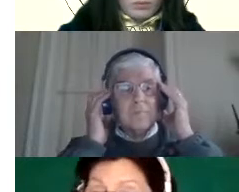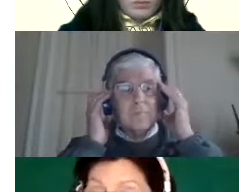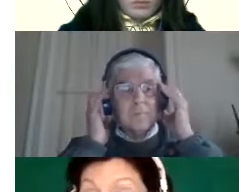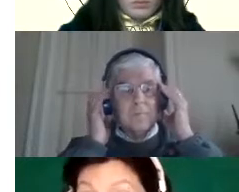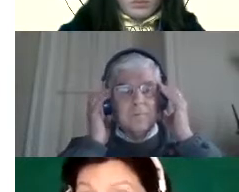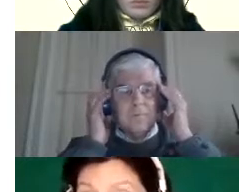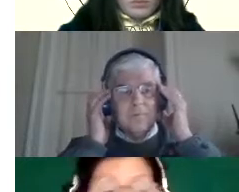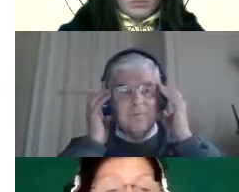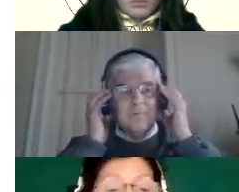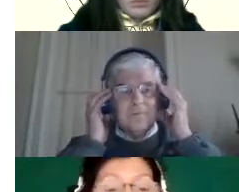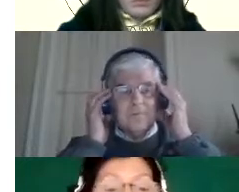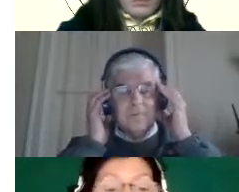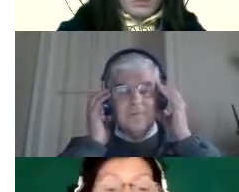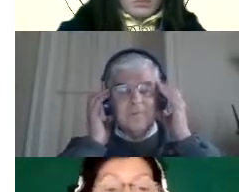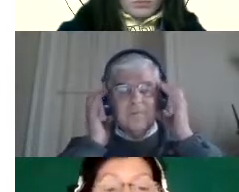de Santa Maria da Rábida.